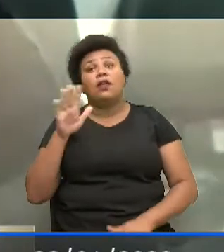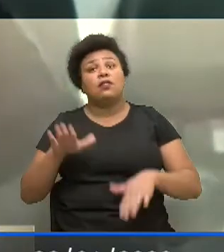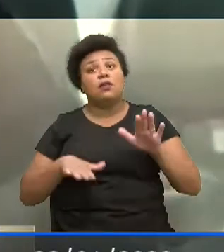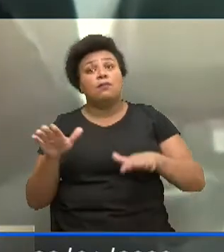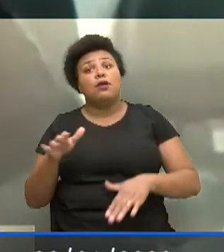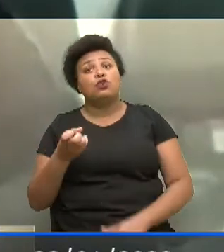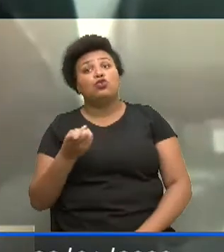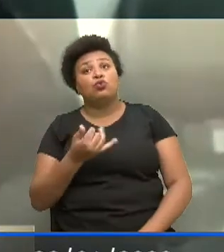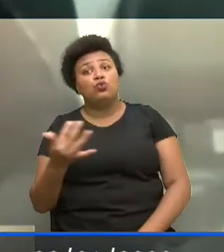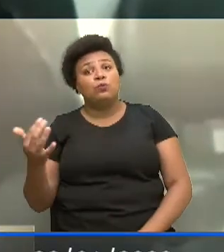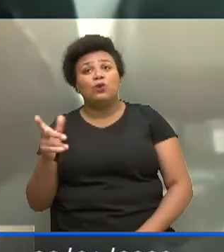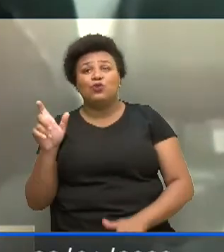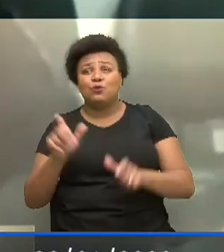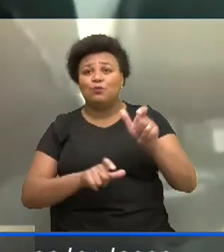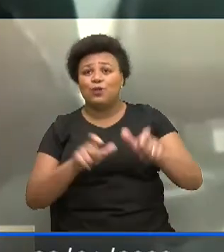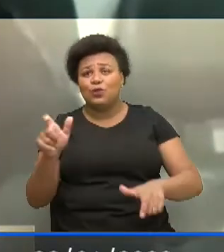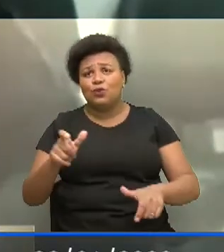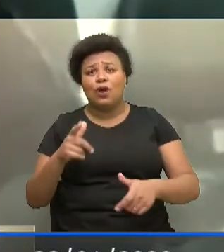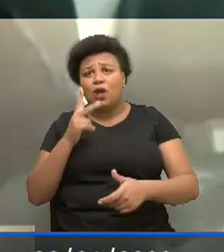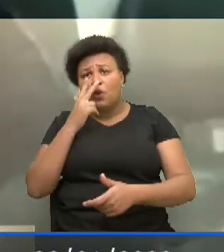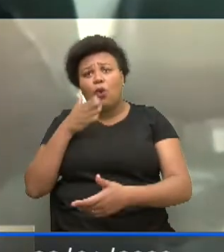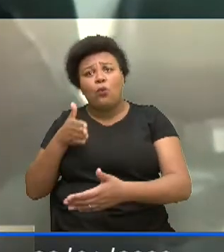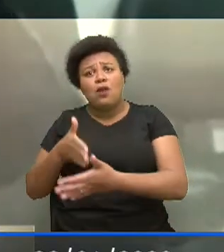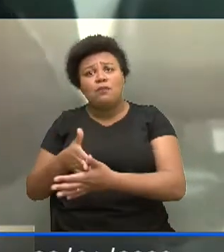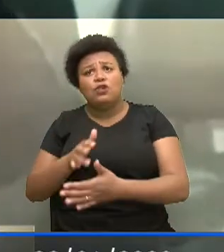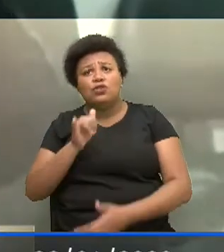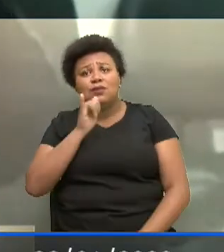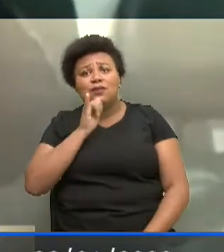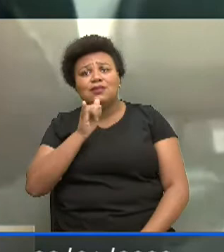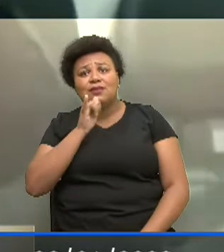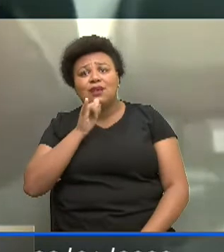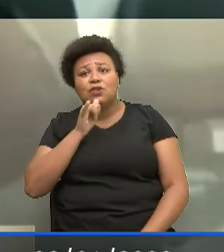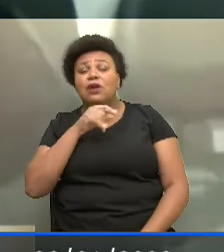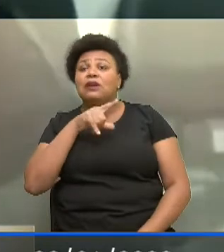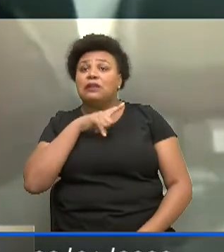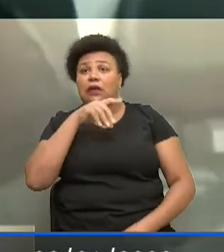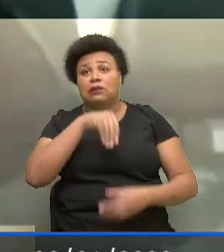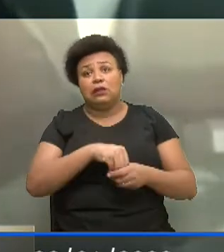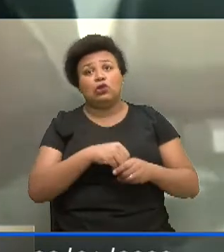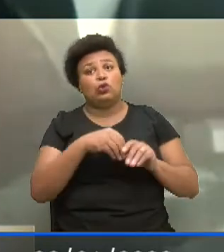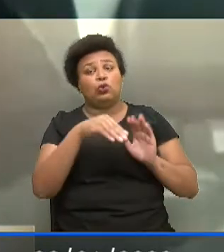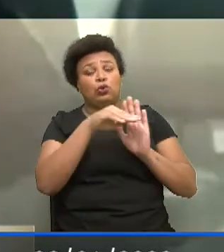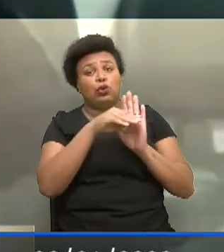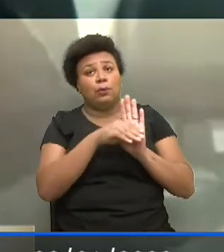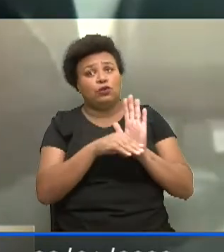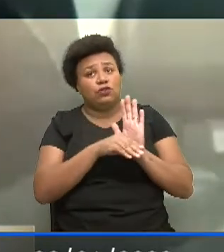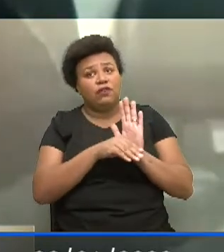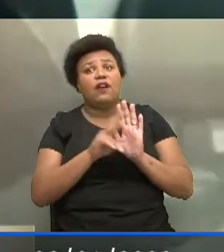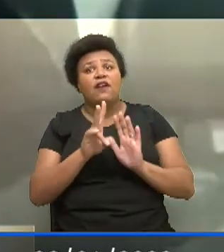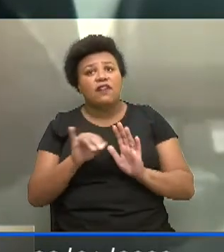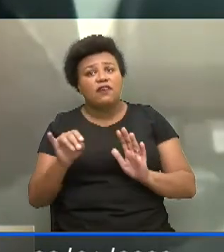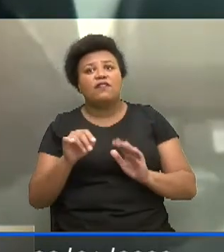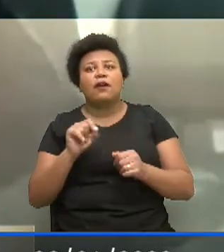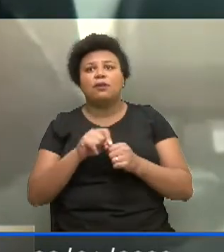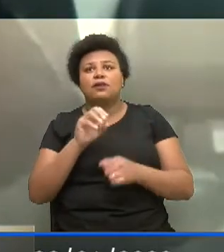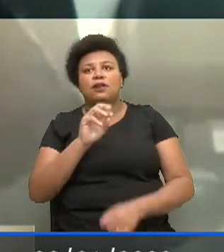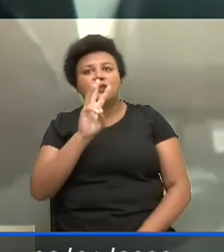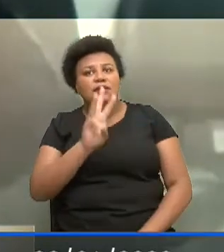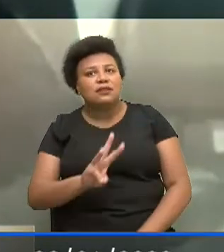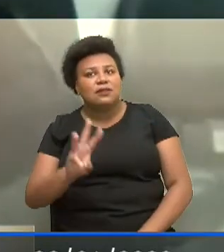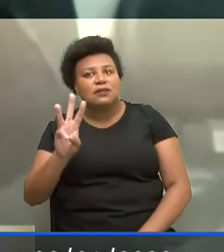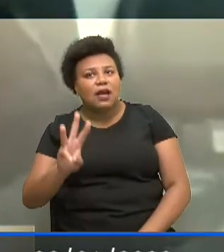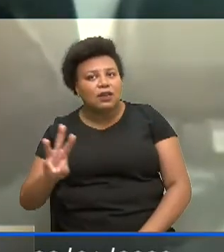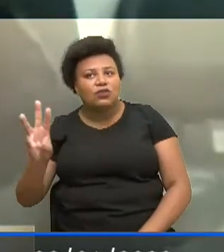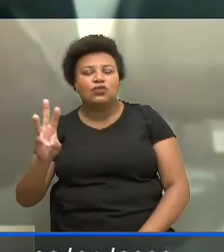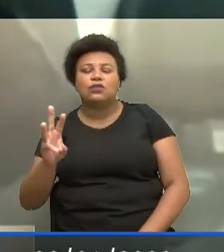de pessoas afetadas, um limite de testagem. Isso está nessa nota, que vai ser colocada na página, inclusive, da Secretaria